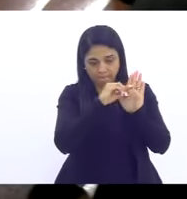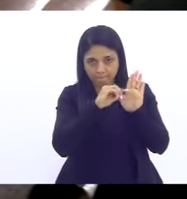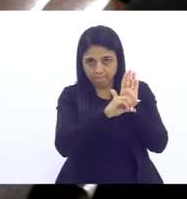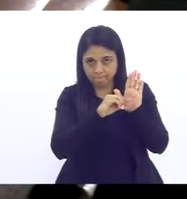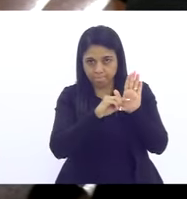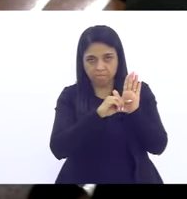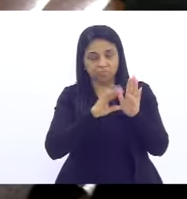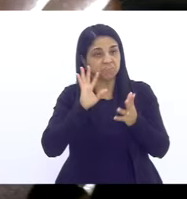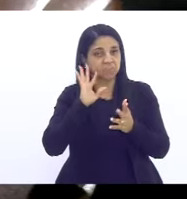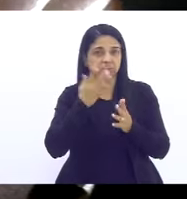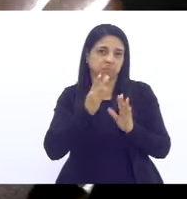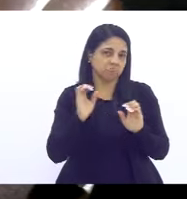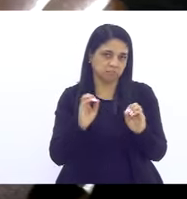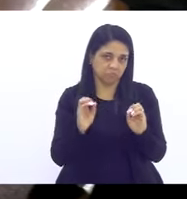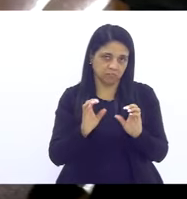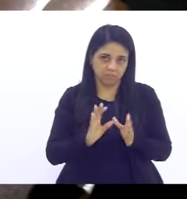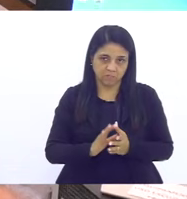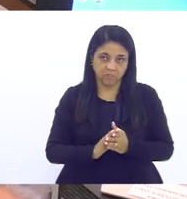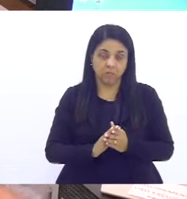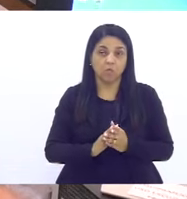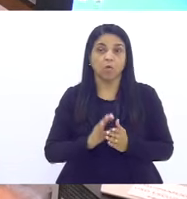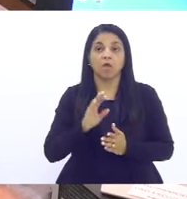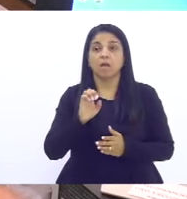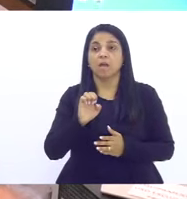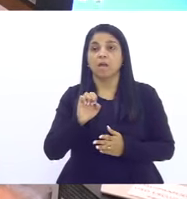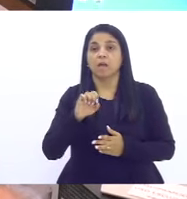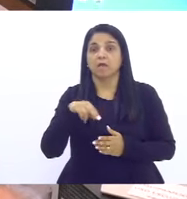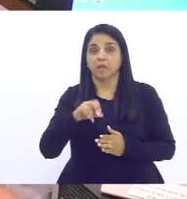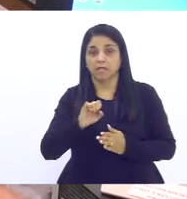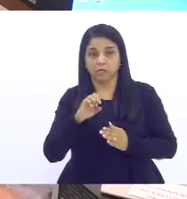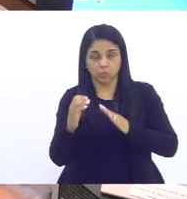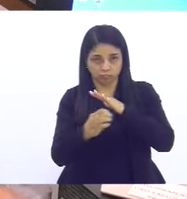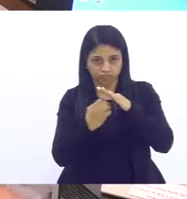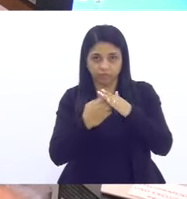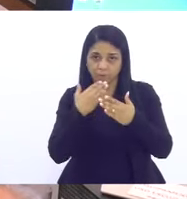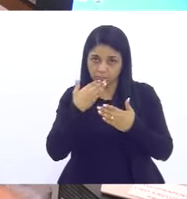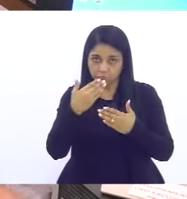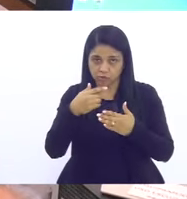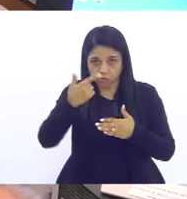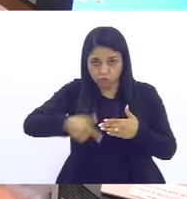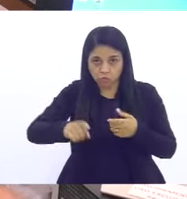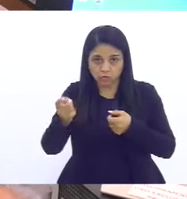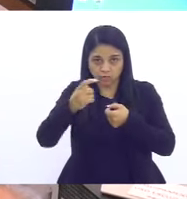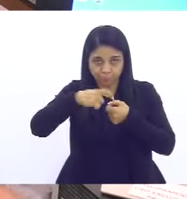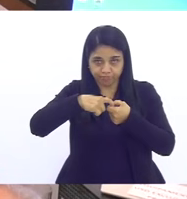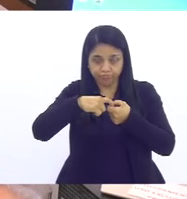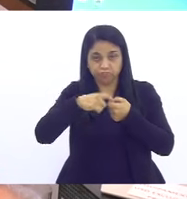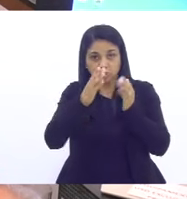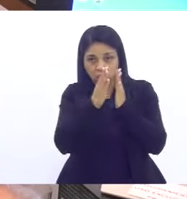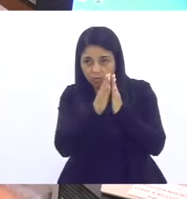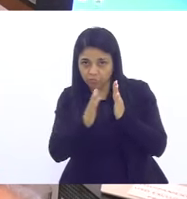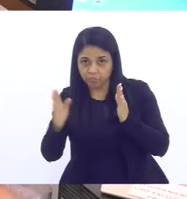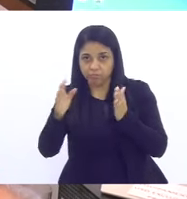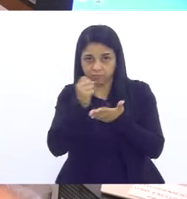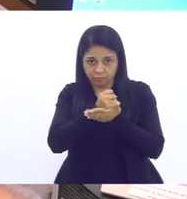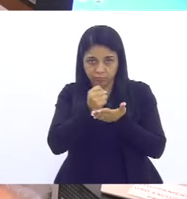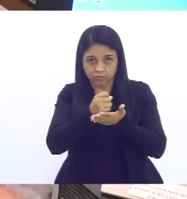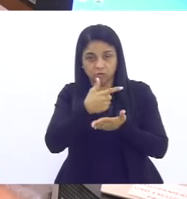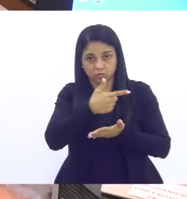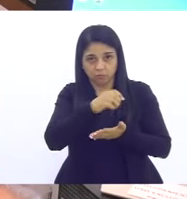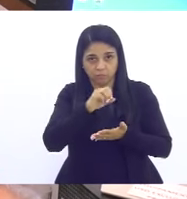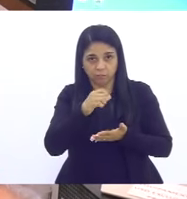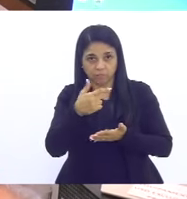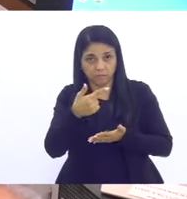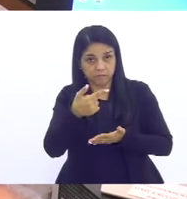definidas. Então, a Enel vai solicitar a renovação, a prorrogação do contrato a partir de 2027? A gente